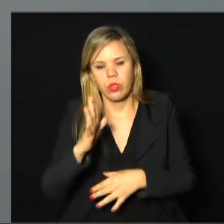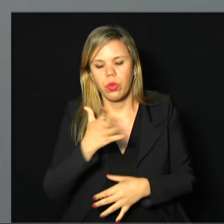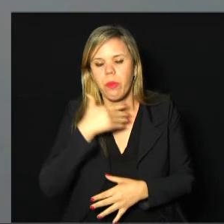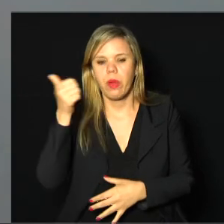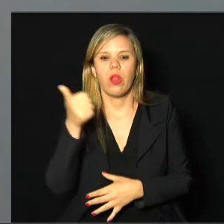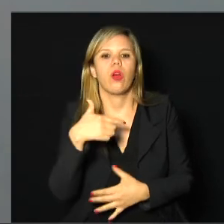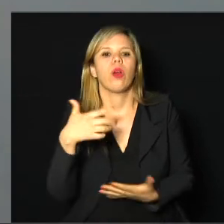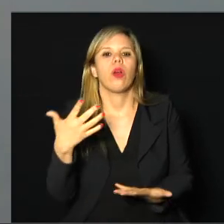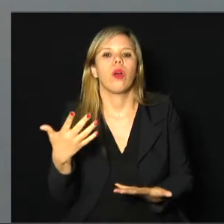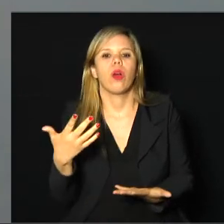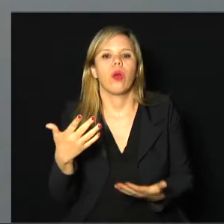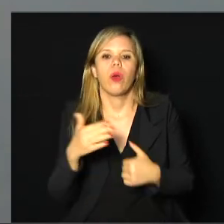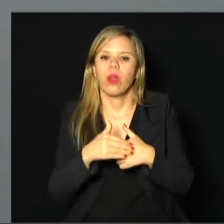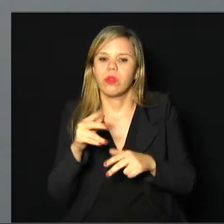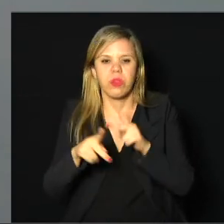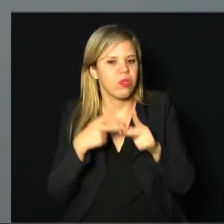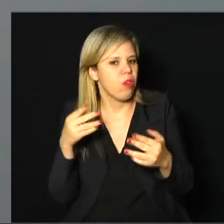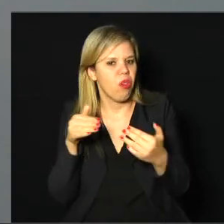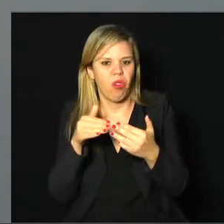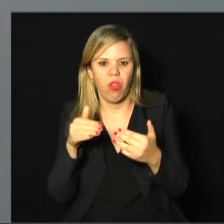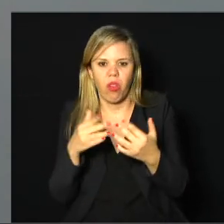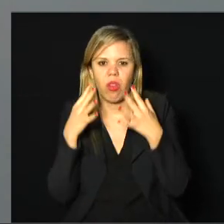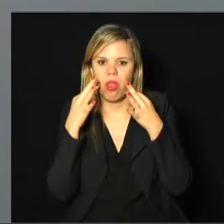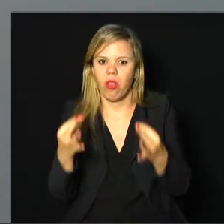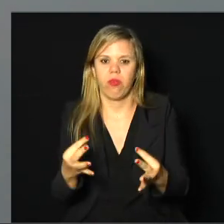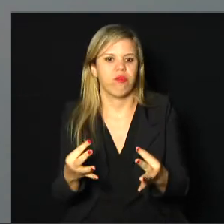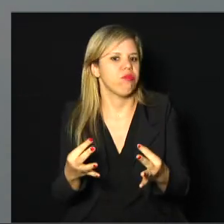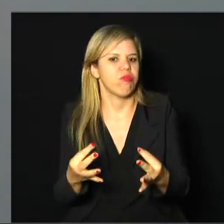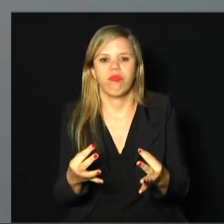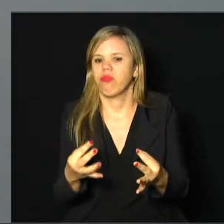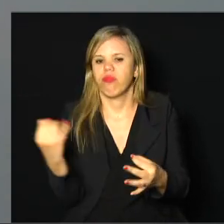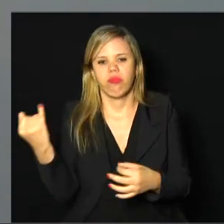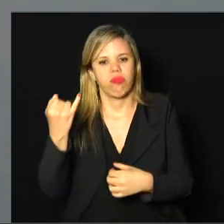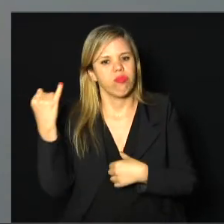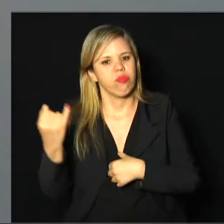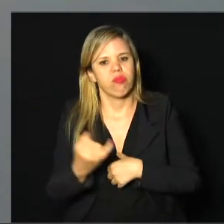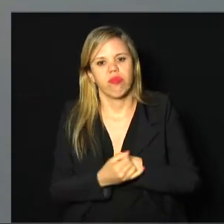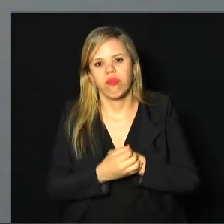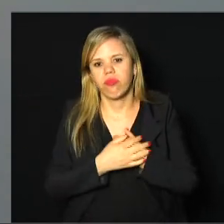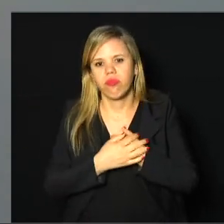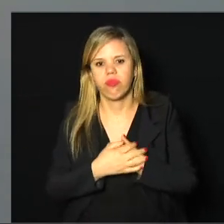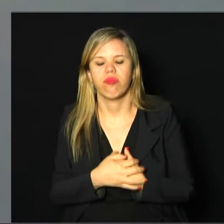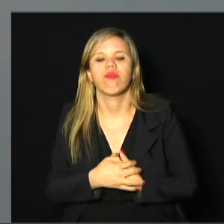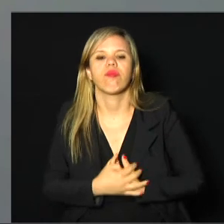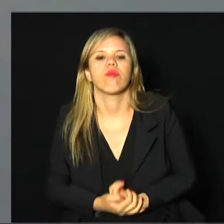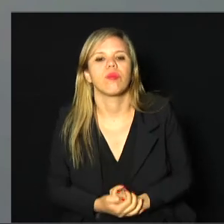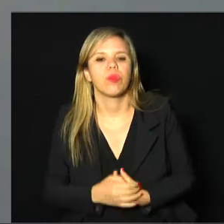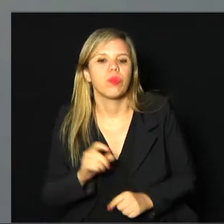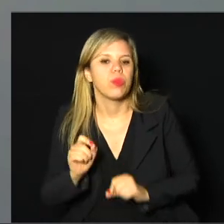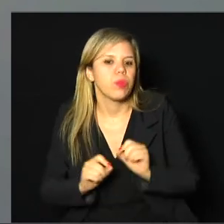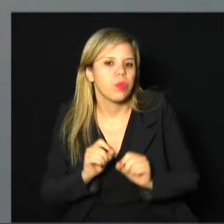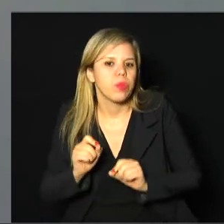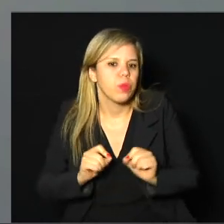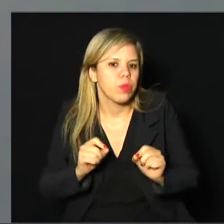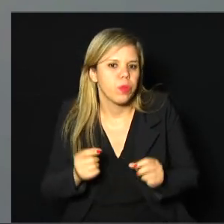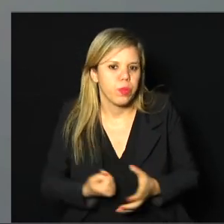não olham com o mesmo carinho ou com a mesma atenção, não dão a mesma importância para